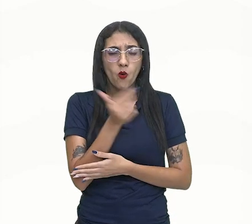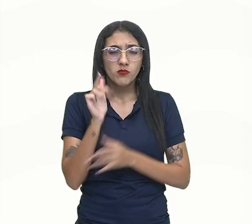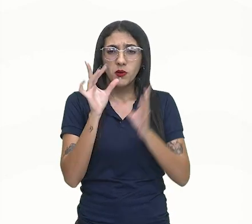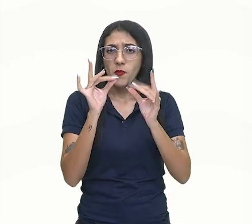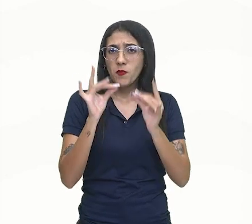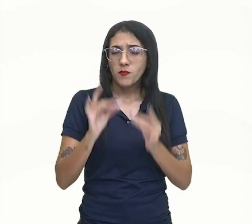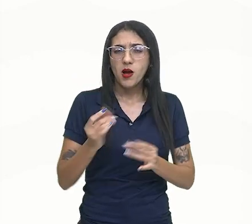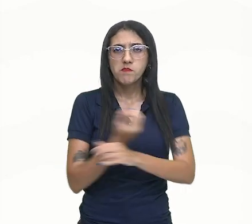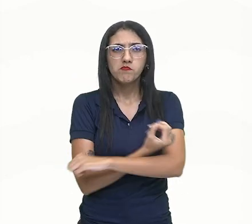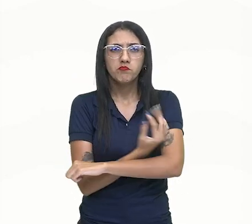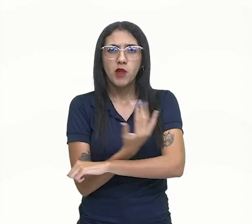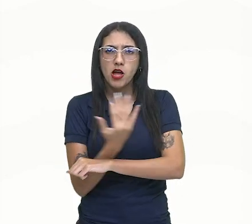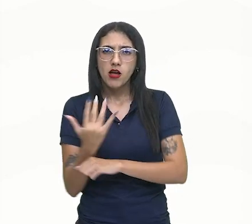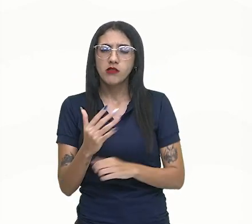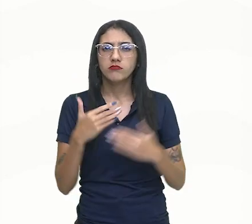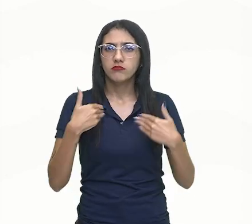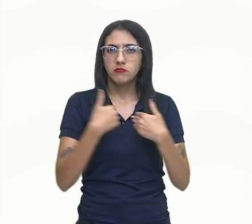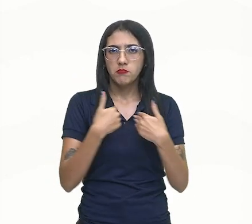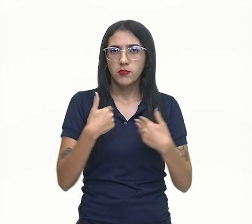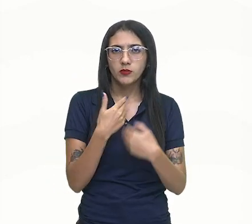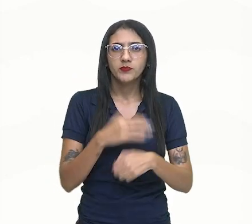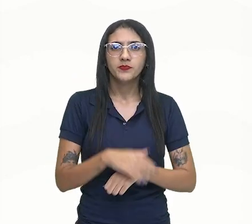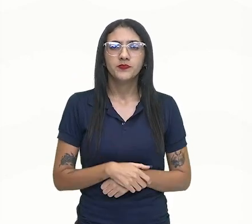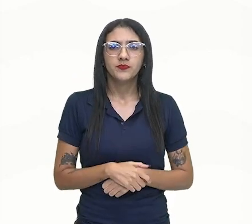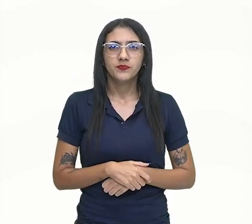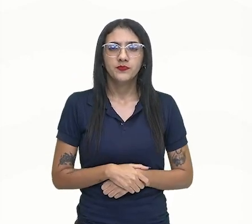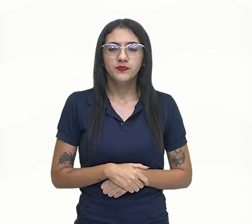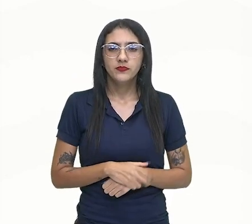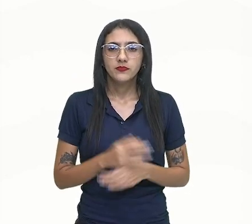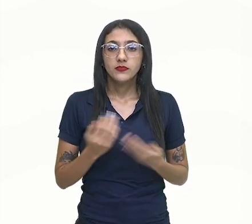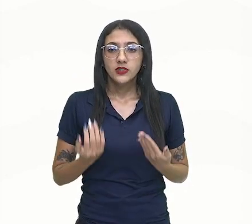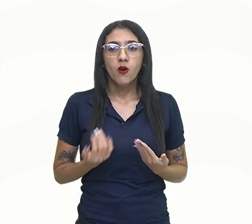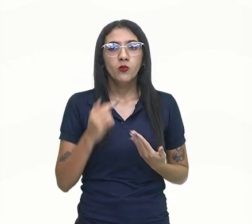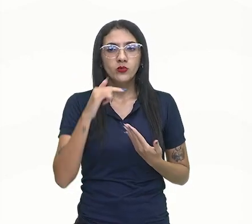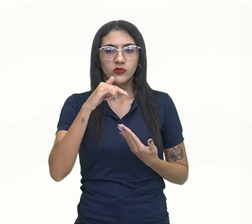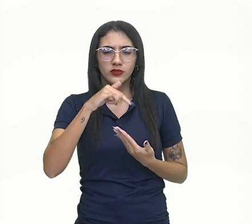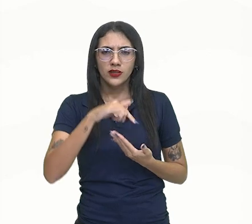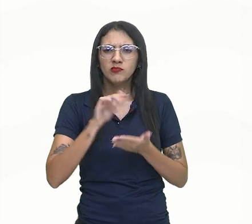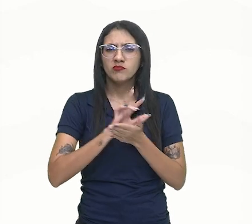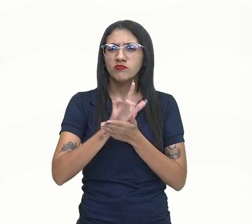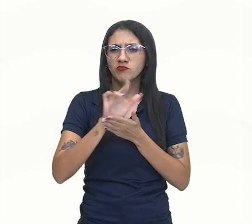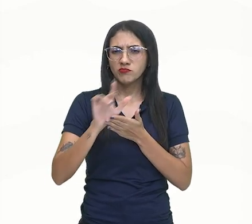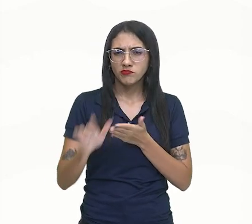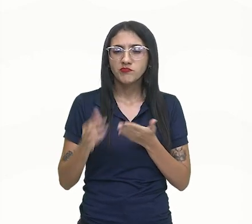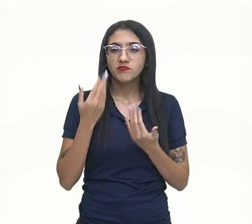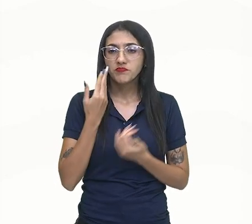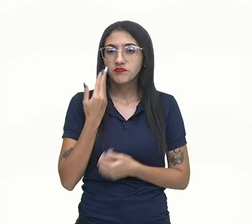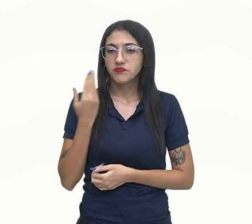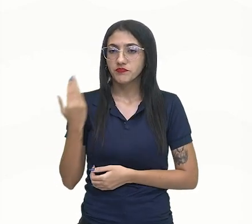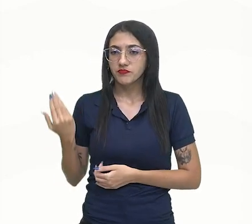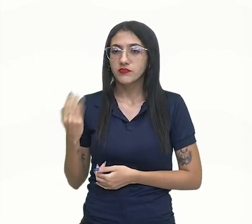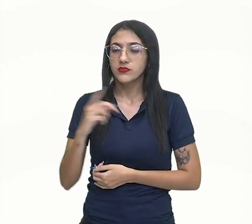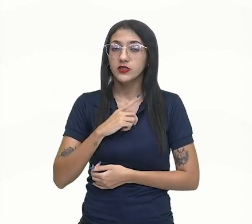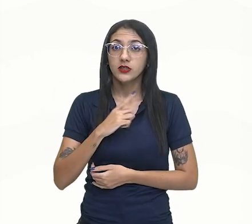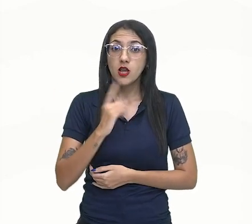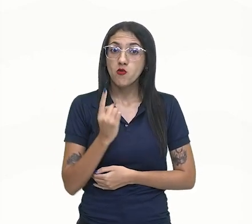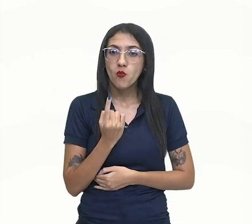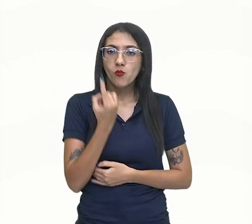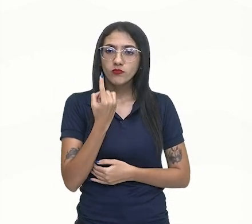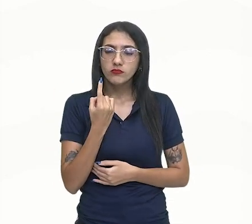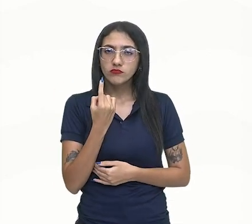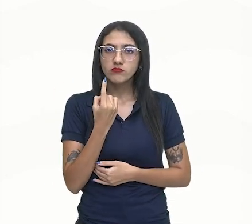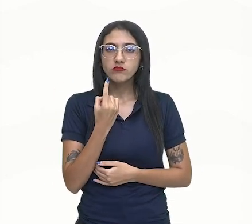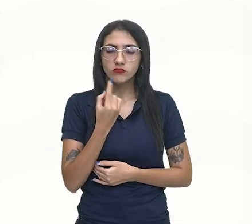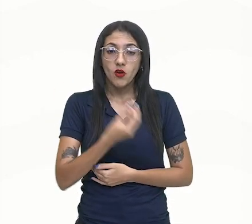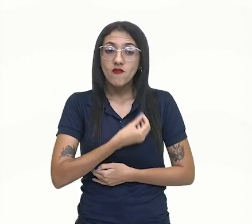como plantas e animais. Então, a partir desses vários tempos biológicos, nós tivemos um ancestral comum, e